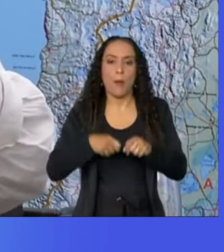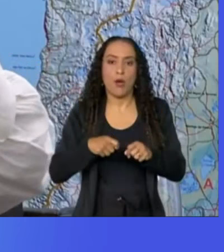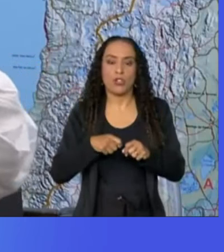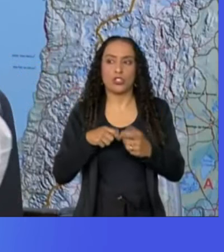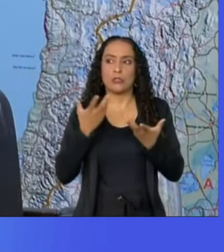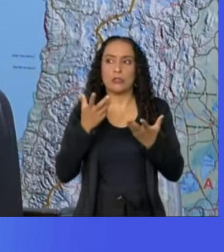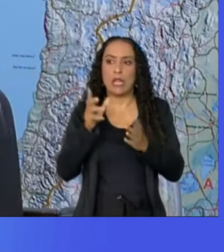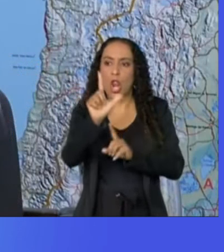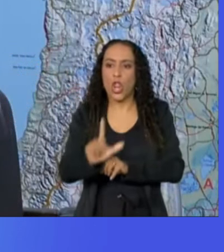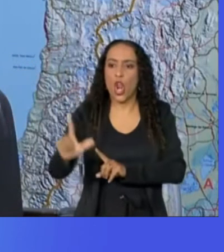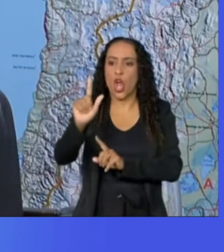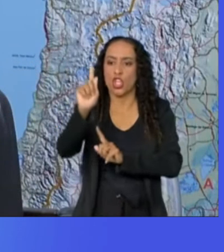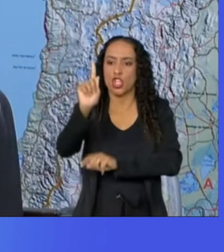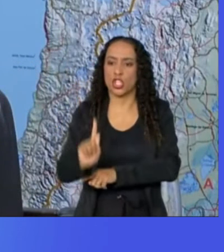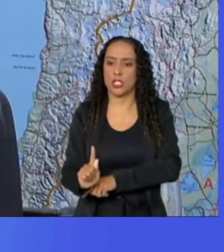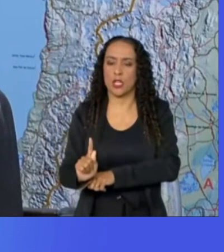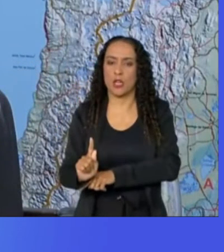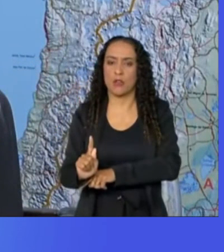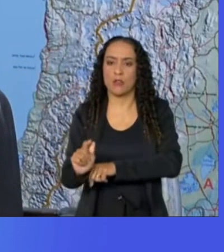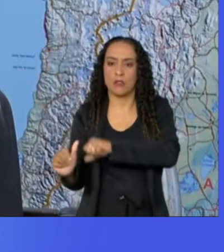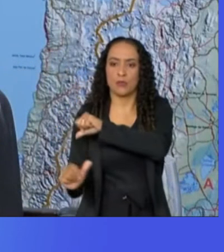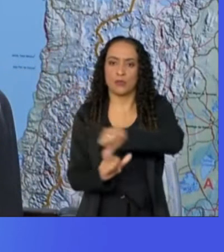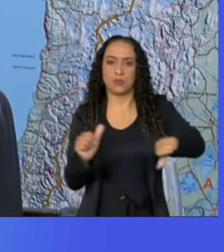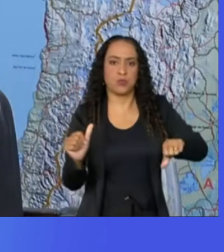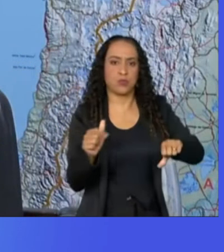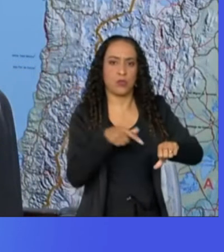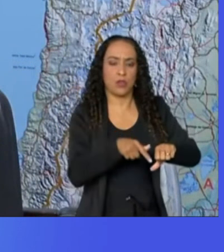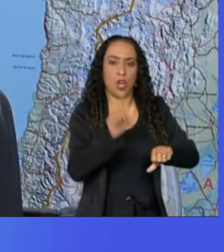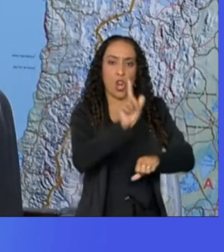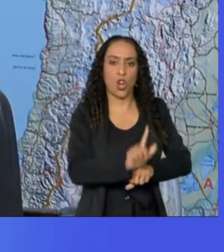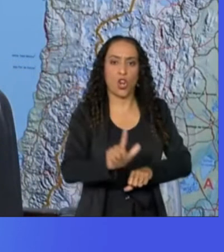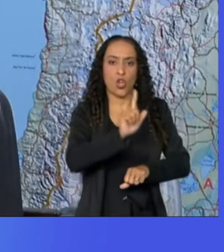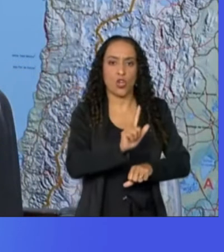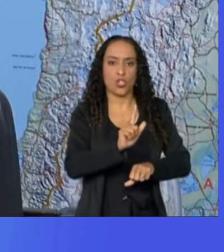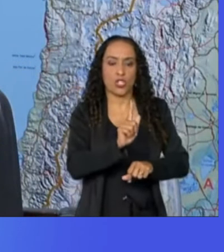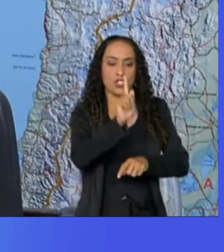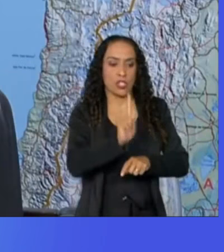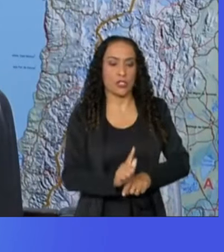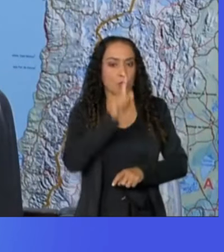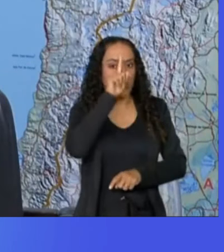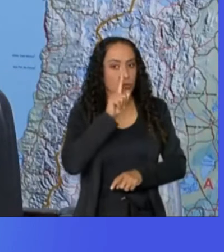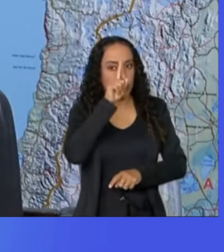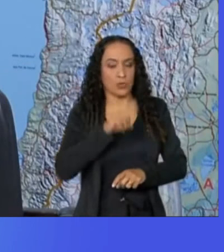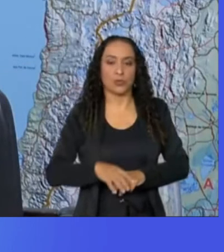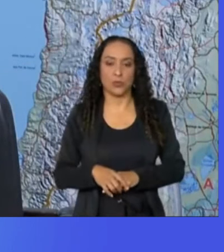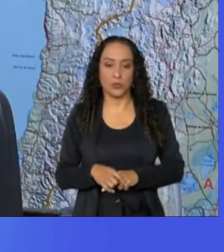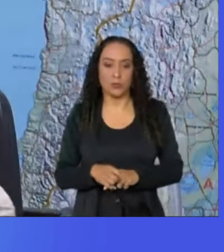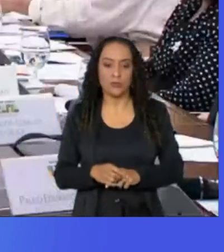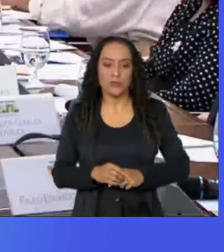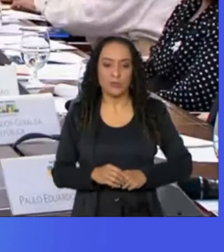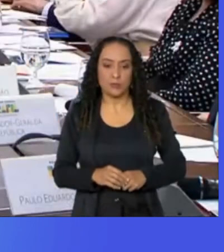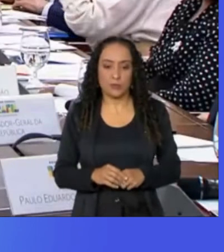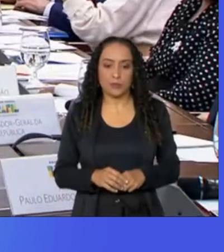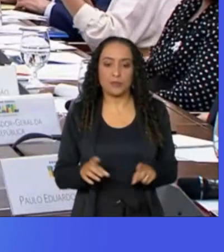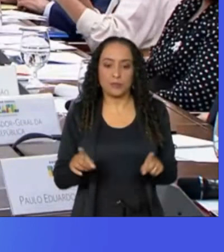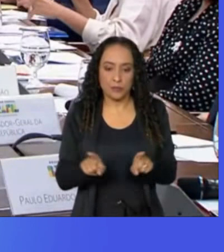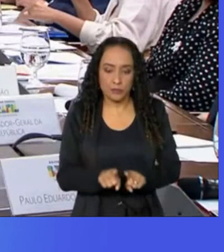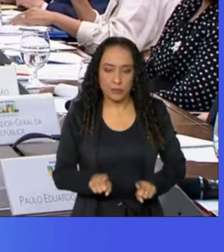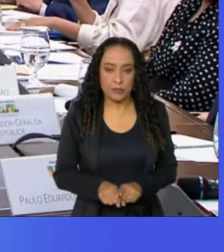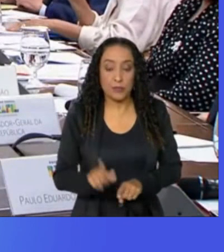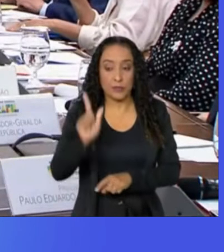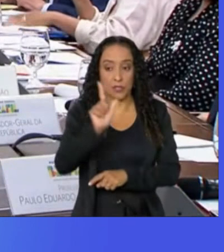lógica da gestão do Desastre pra lógica da gestão do risco na lógica da